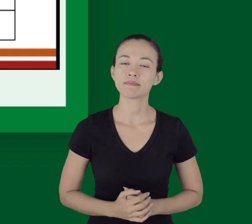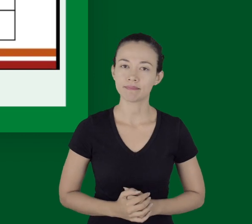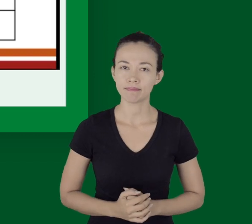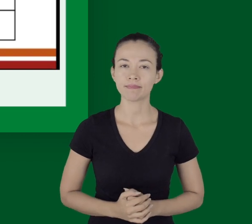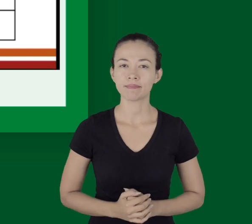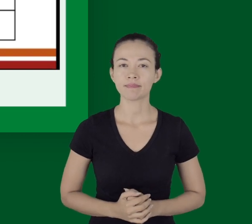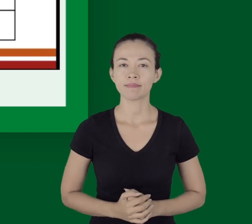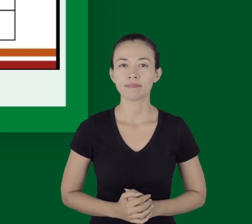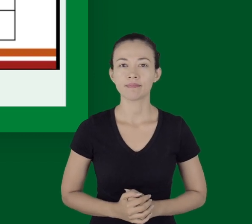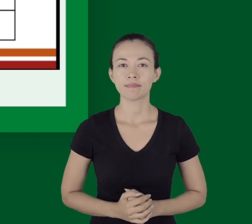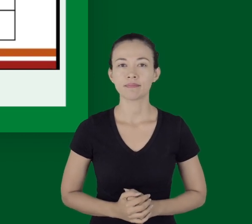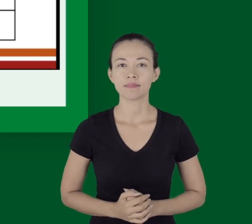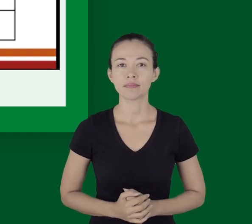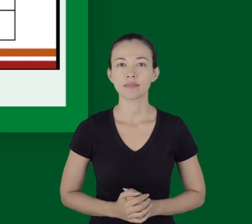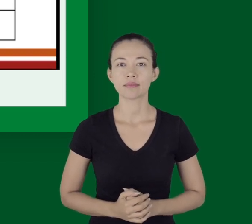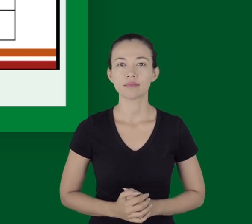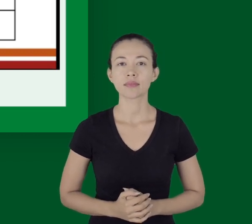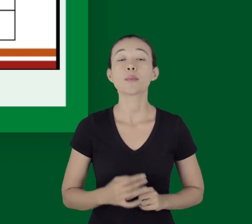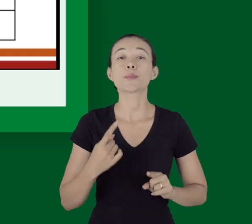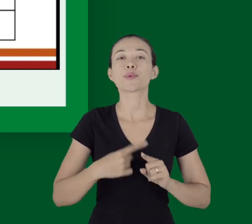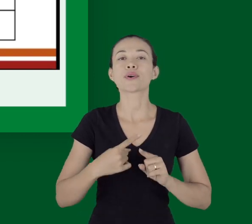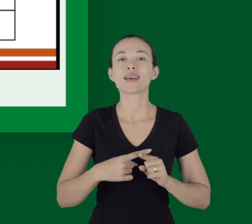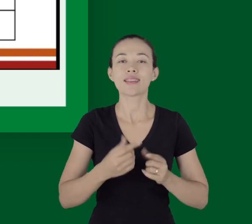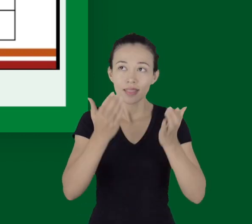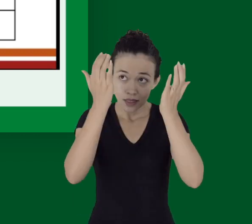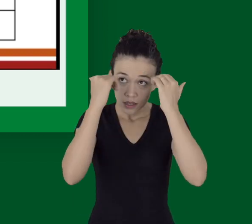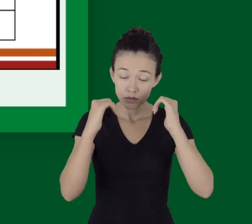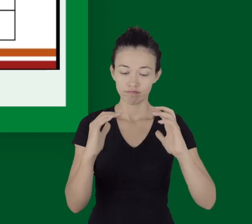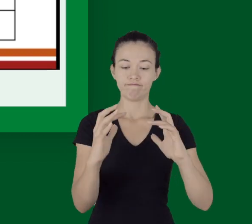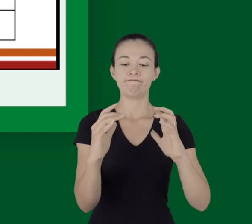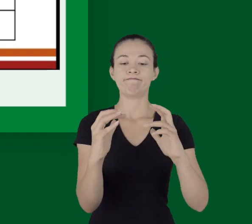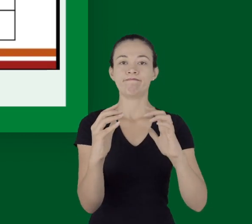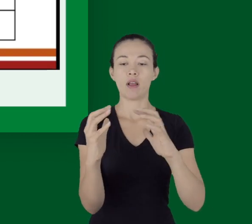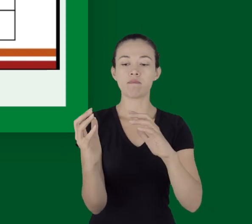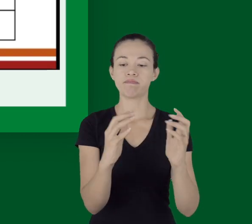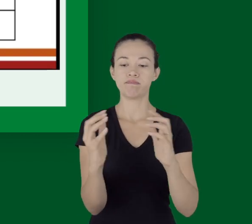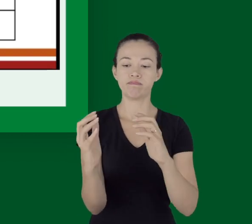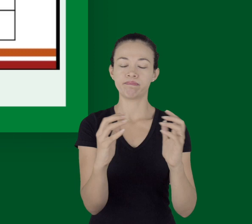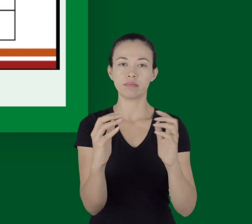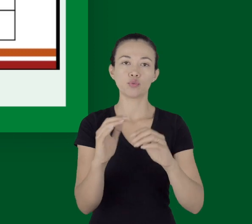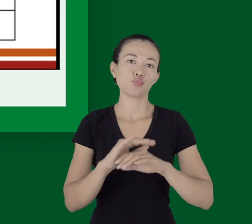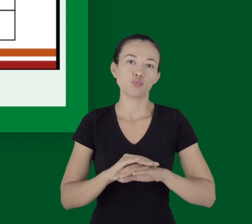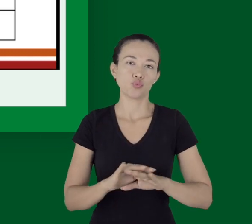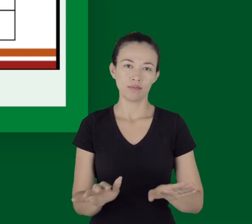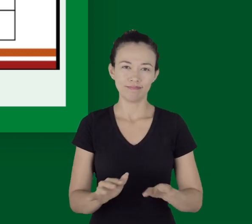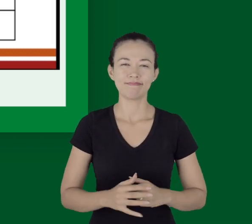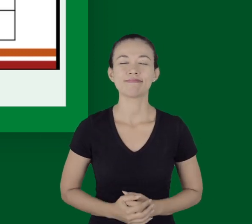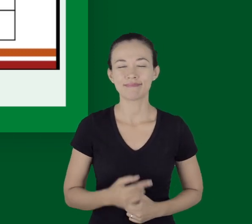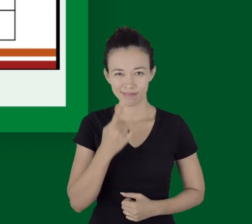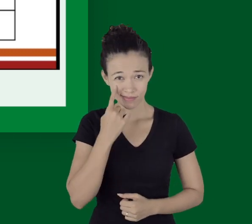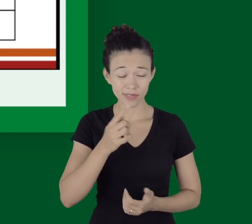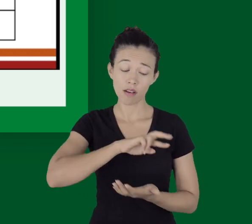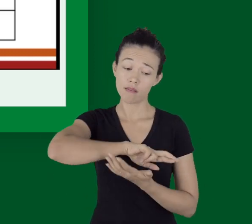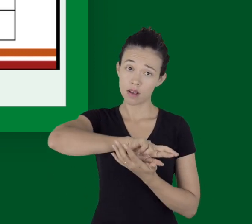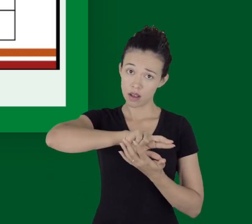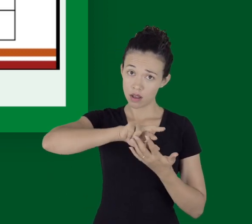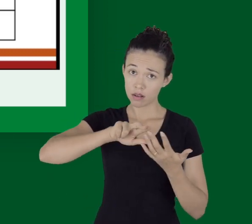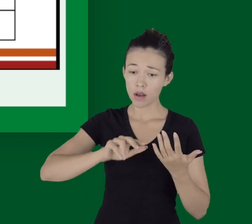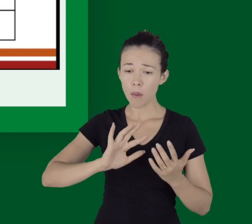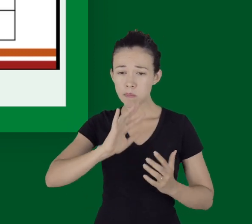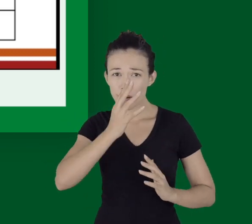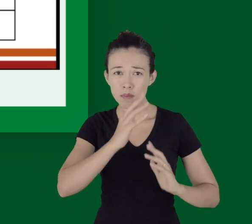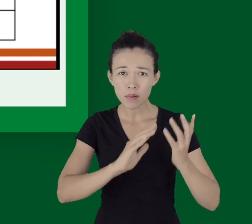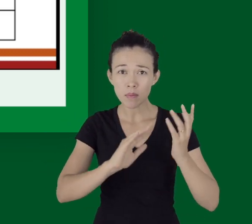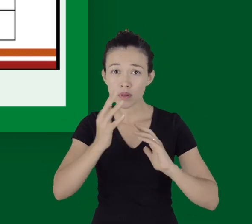paciente rebaixa, mas sendo que tem uma tomografia, às vezes, aparentemente normal. Com esses processos onde não tem lesões